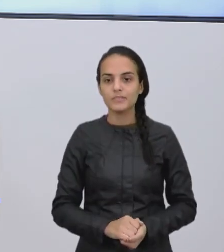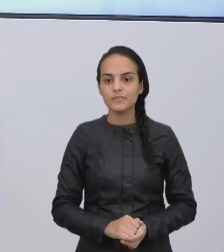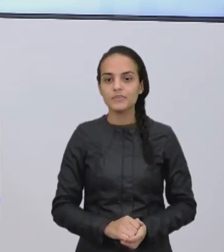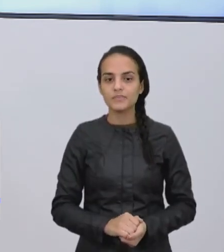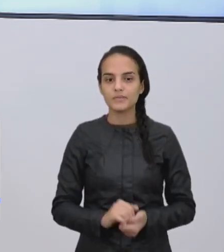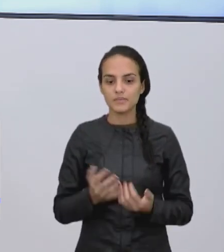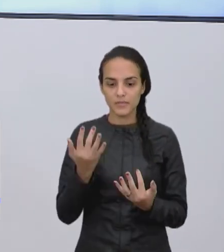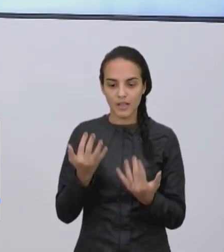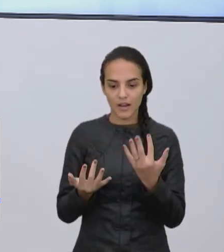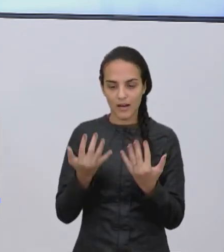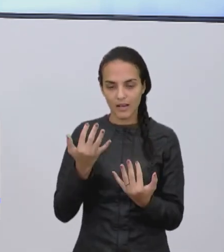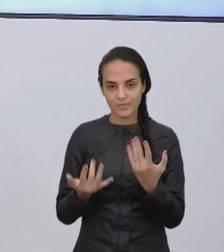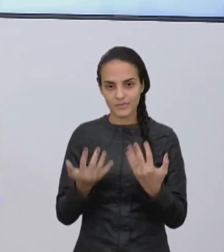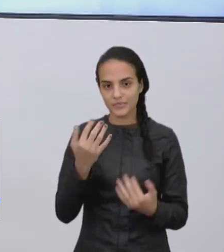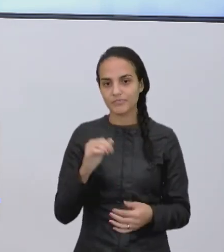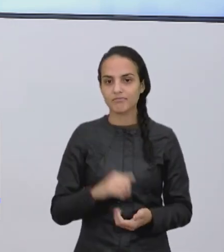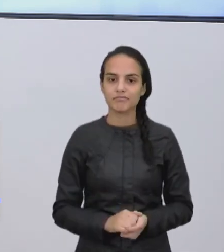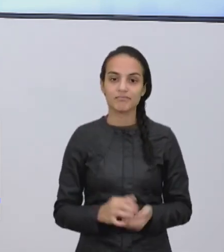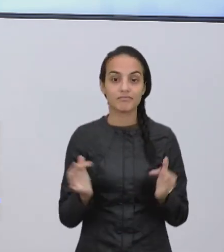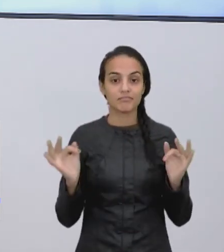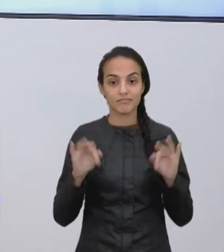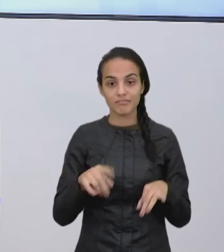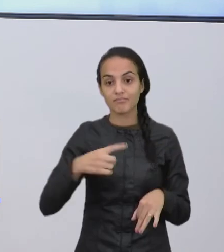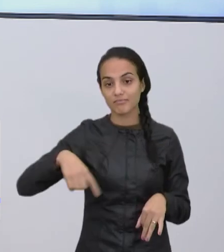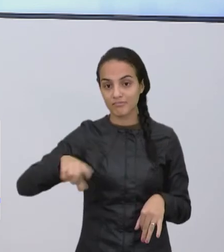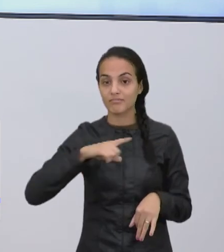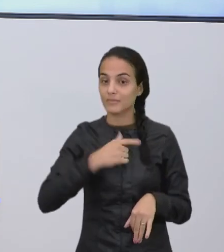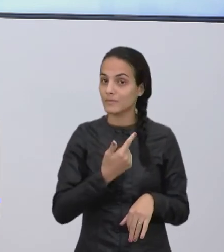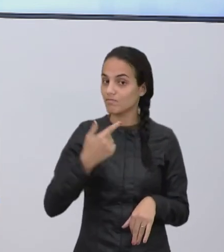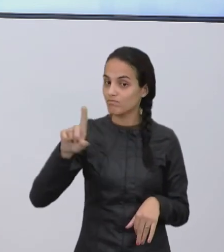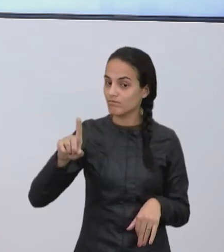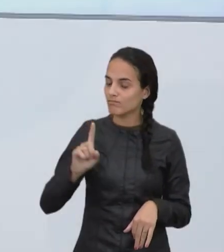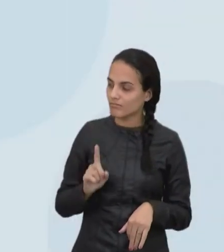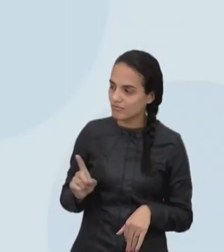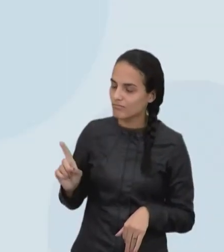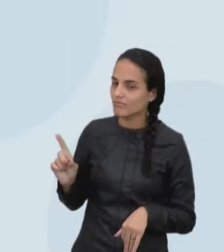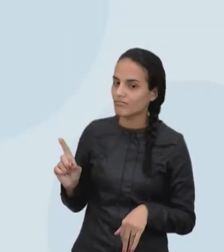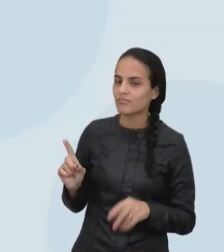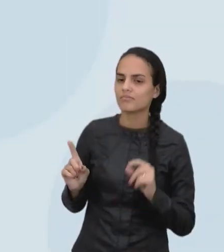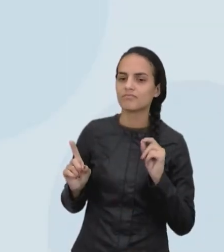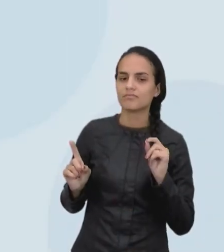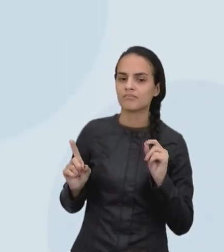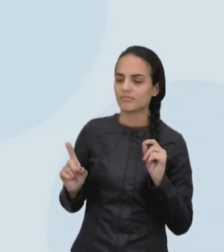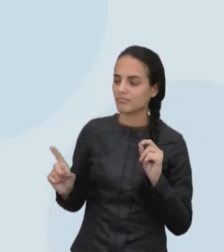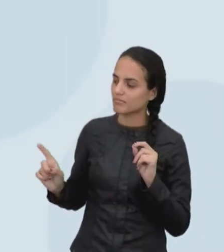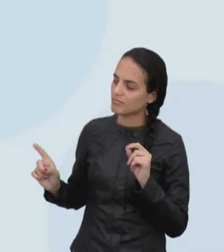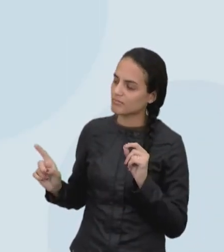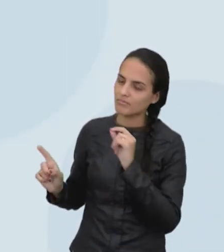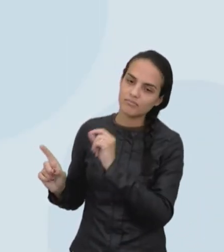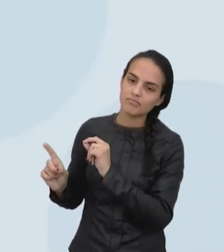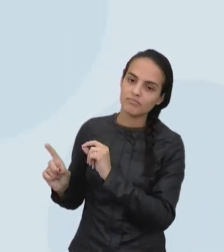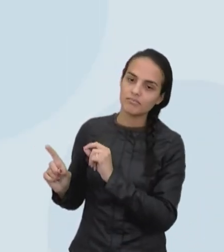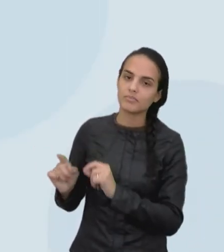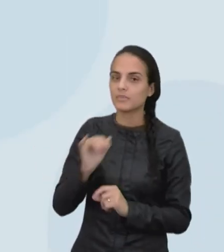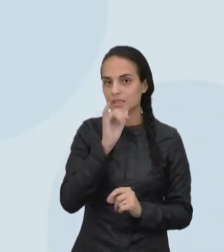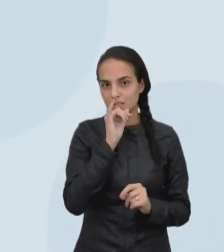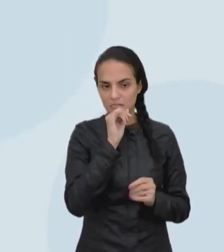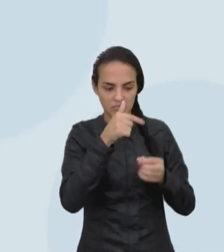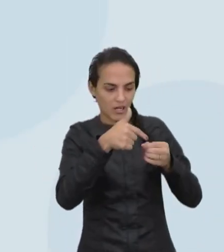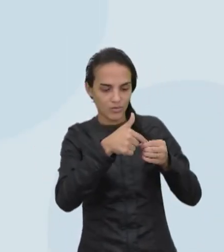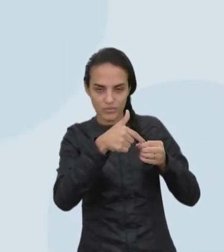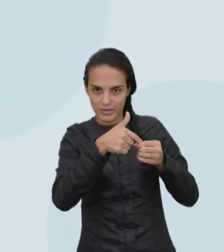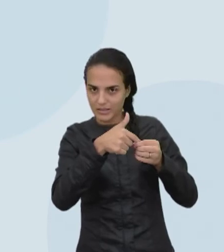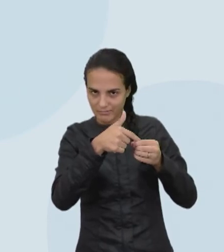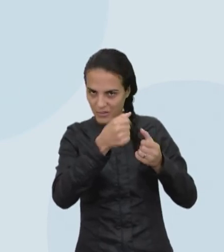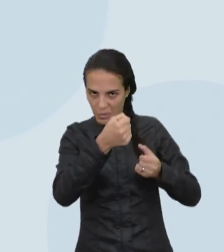gás carbônico. E, por fim, ó, a gente tem outro processo que é a combustão. O que é a combustão? Quando a gente pega um combustível, que aí a